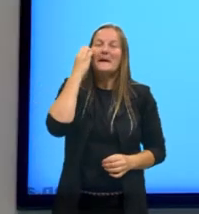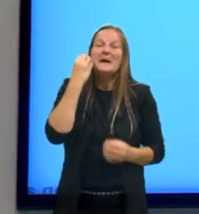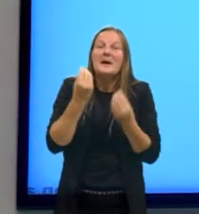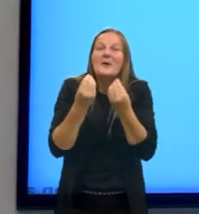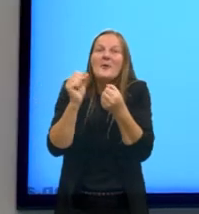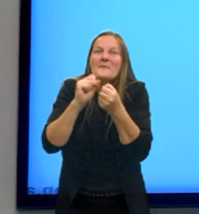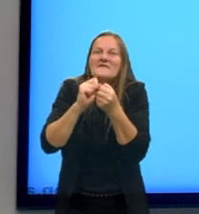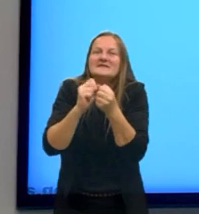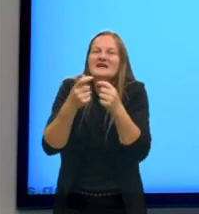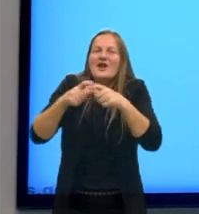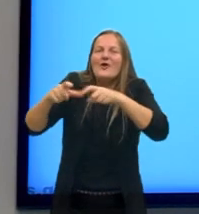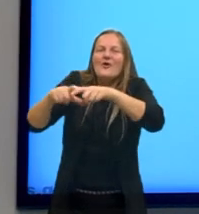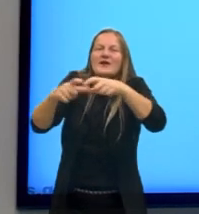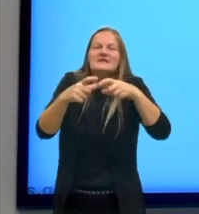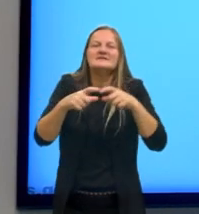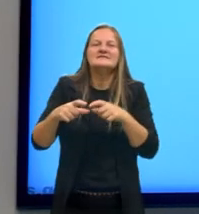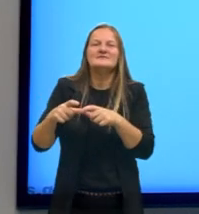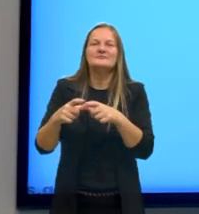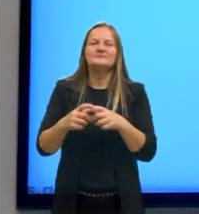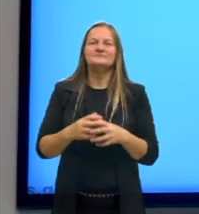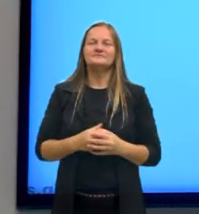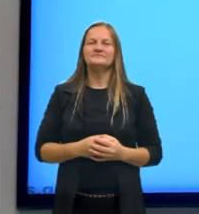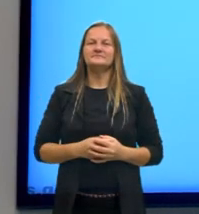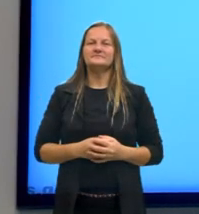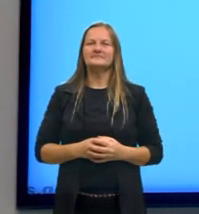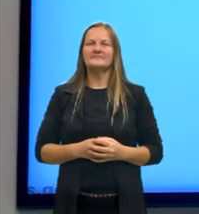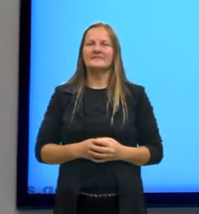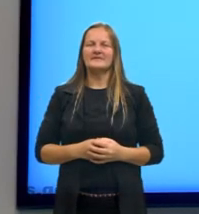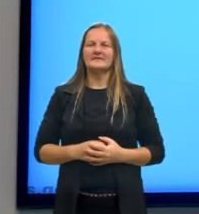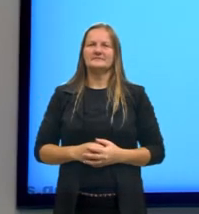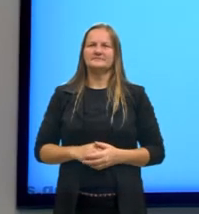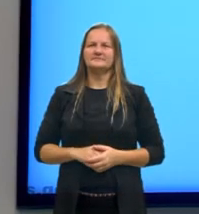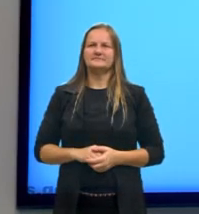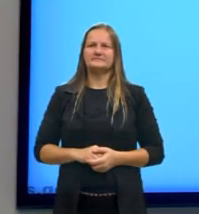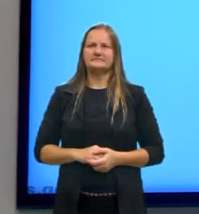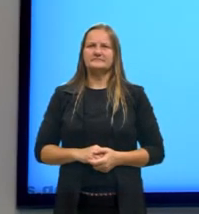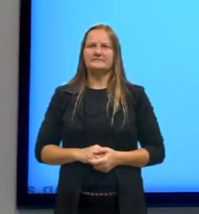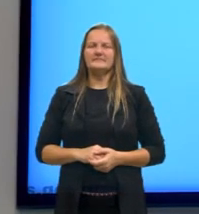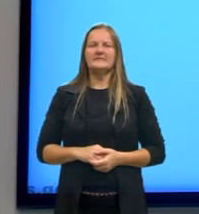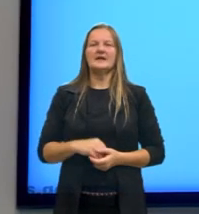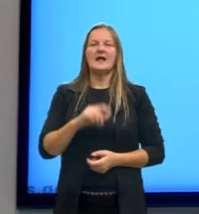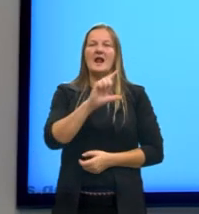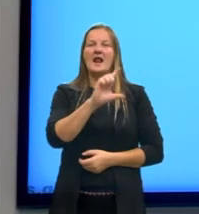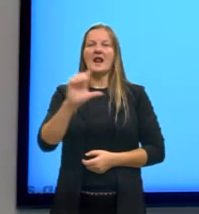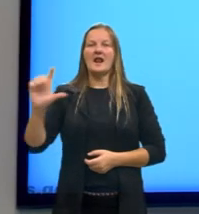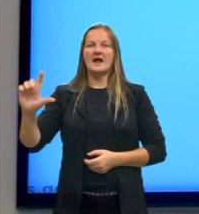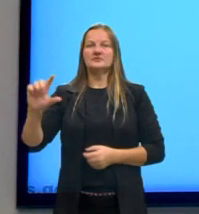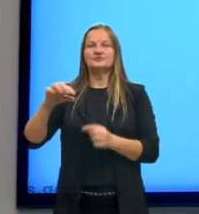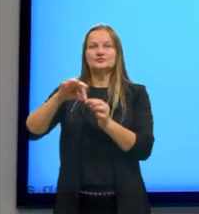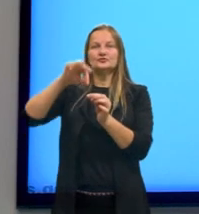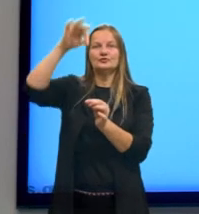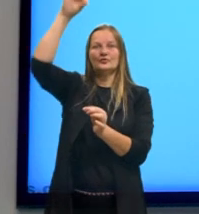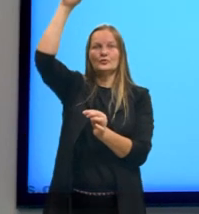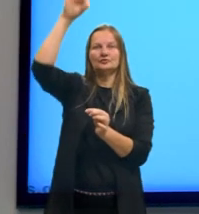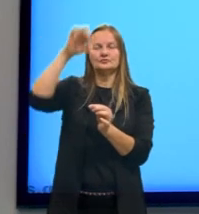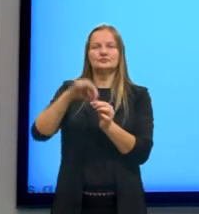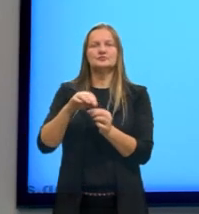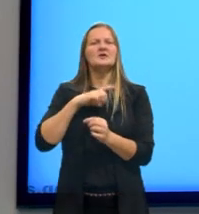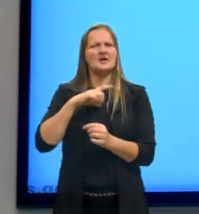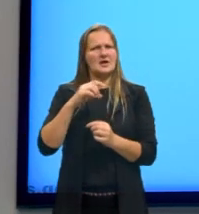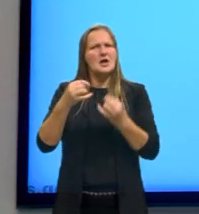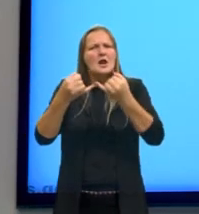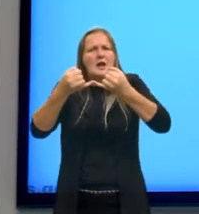se localizar certo e esse é o sistema de localização a latitude EA Longitude primeiro nós temos